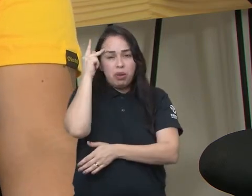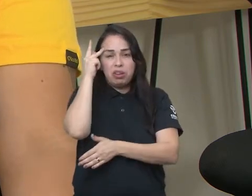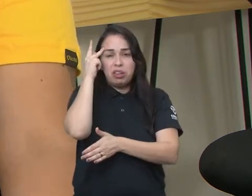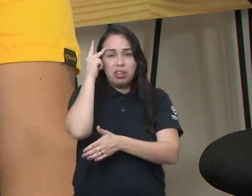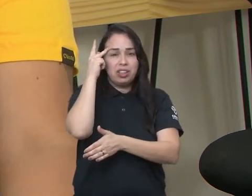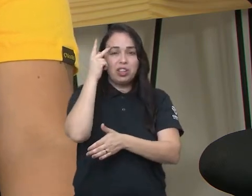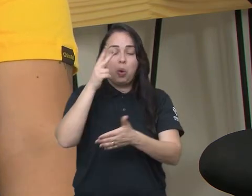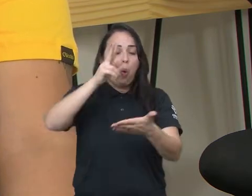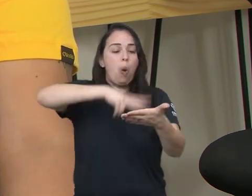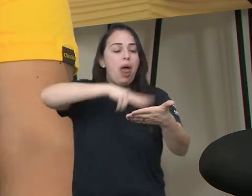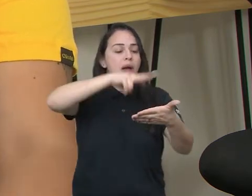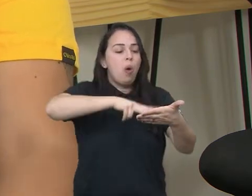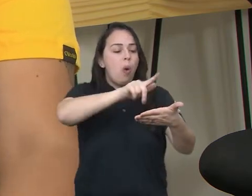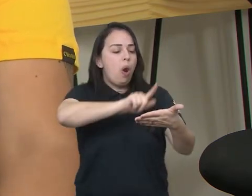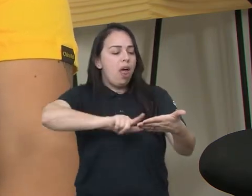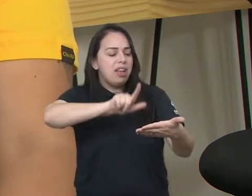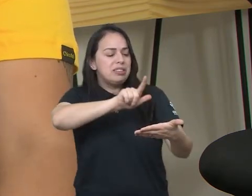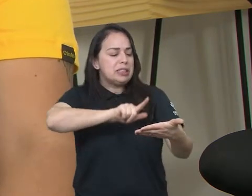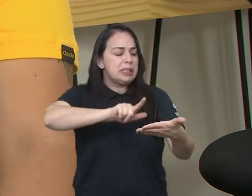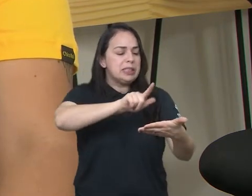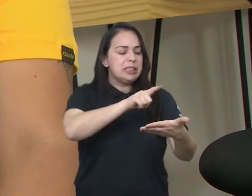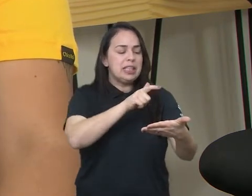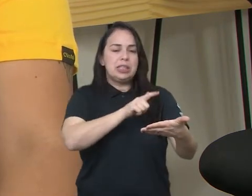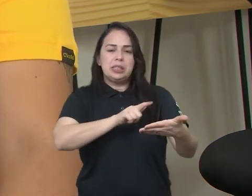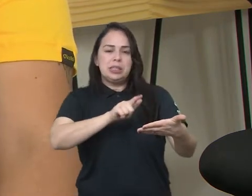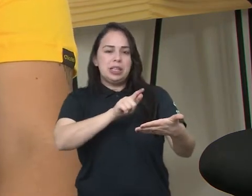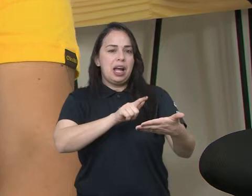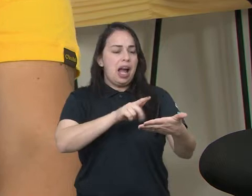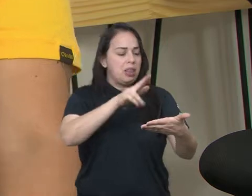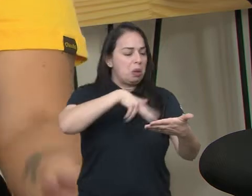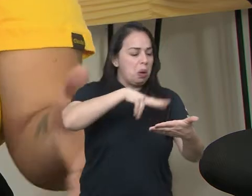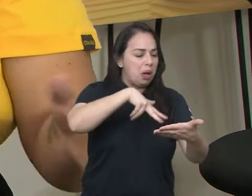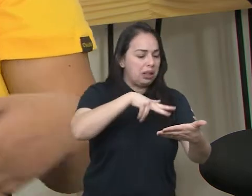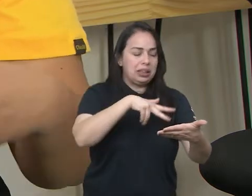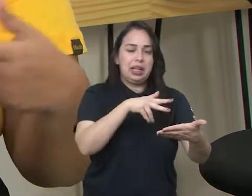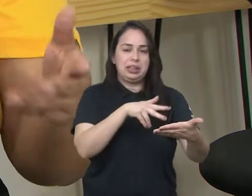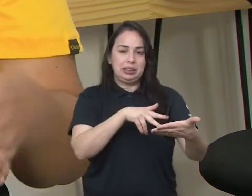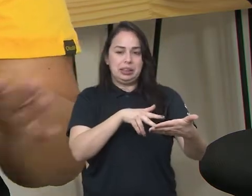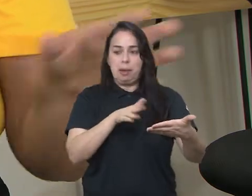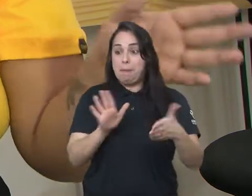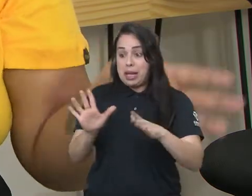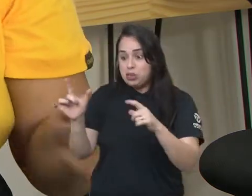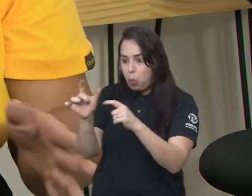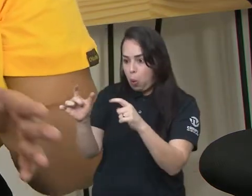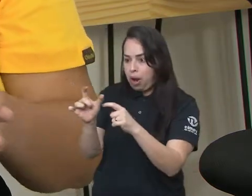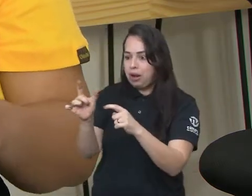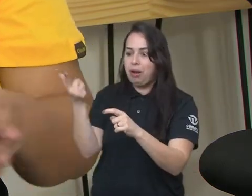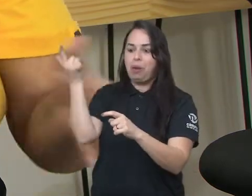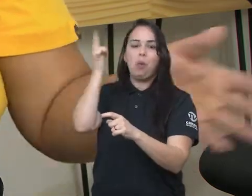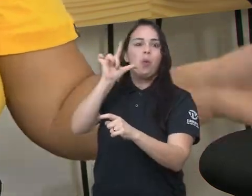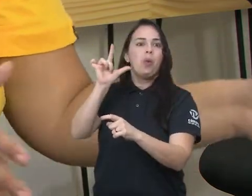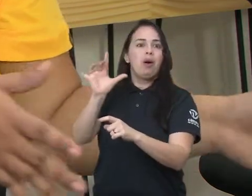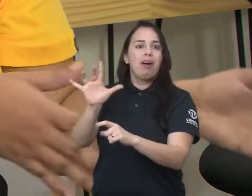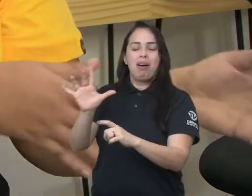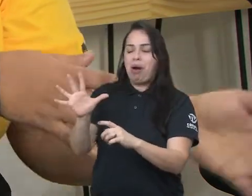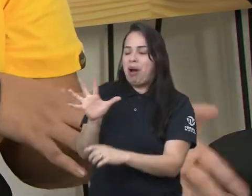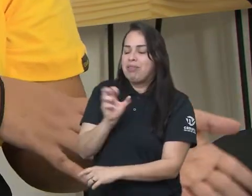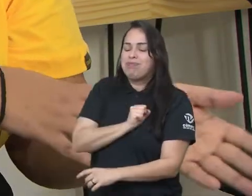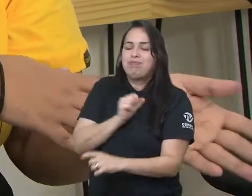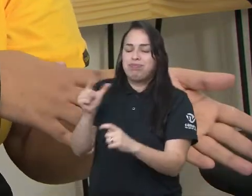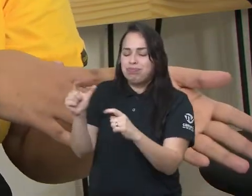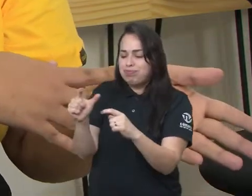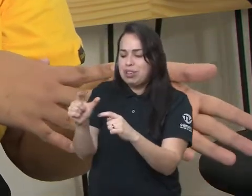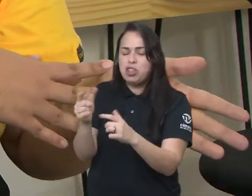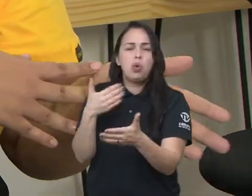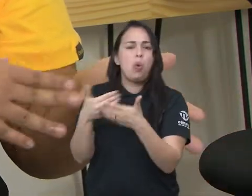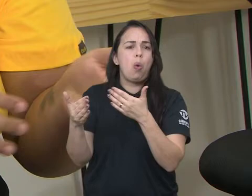Qualquer pessoa, às vezes, eu nunca li um livro, assim, uma literatura, nunca li essa Queiroz, por exemplo, mas você consegue ler um